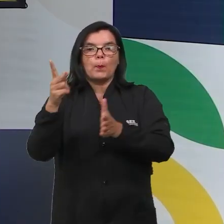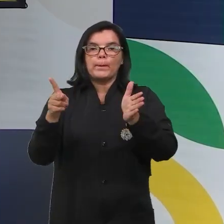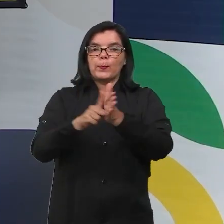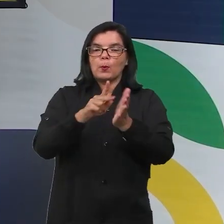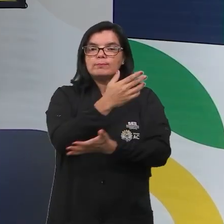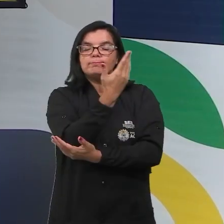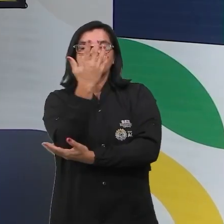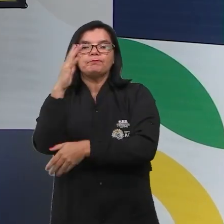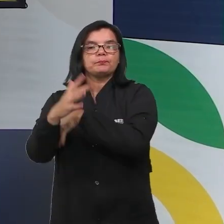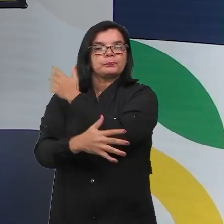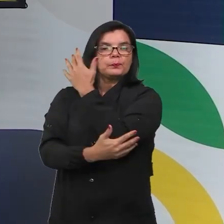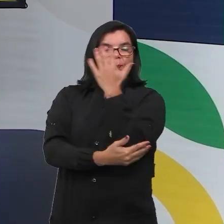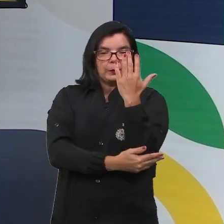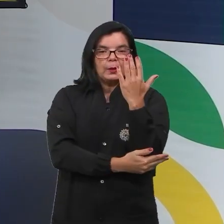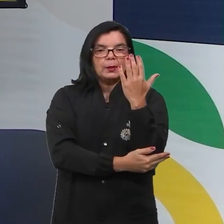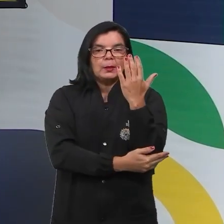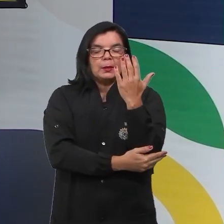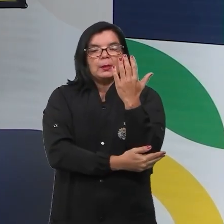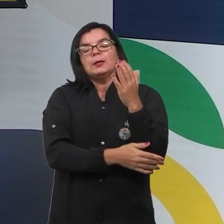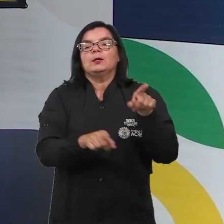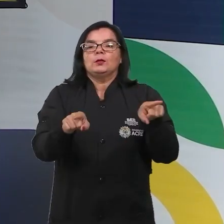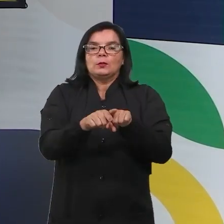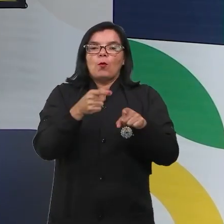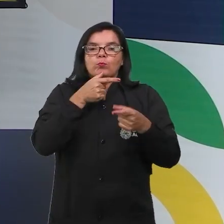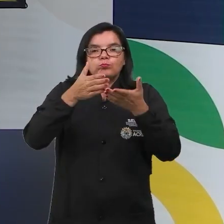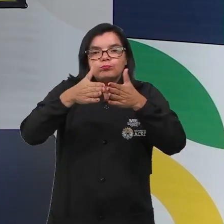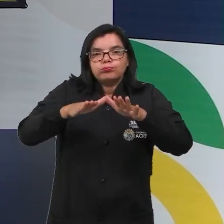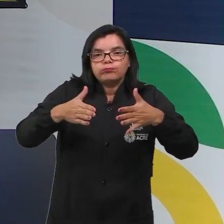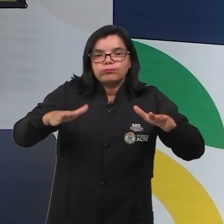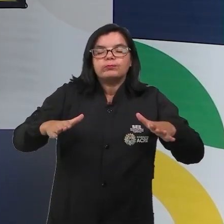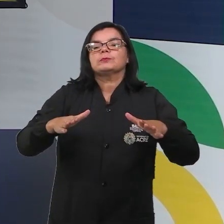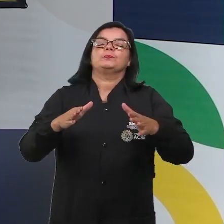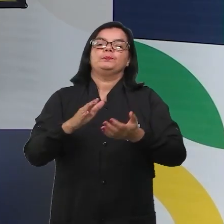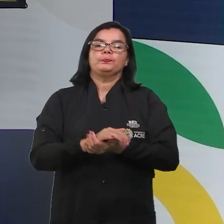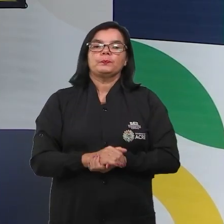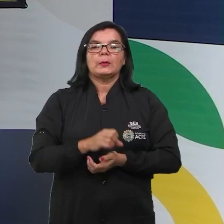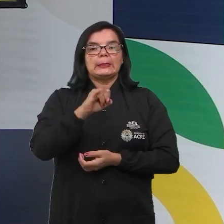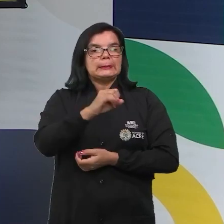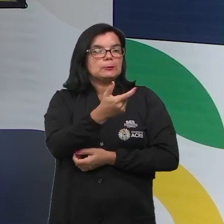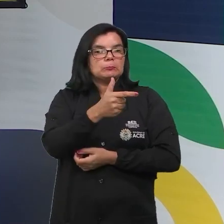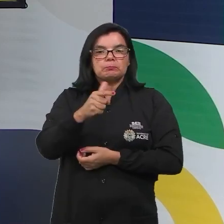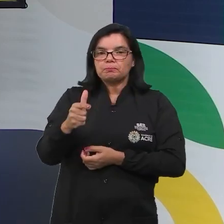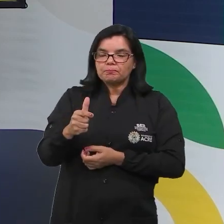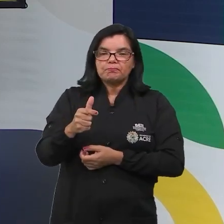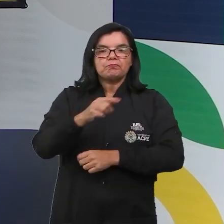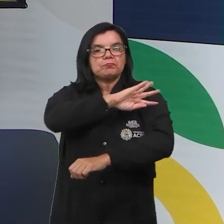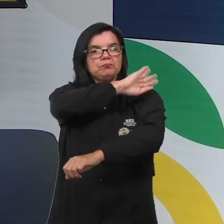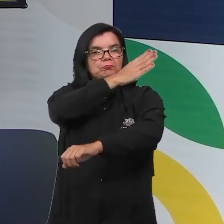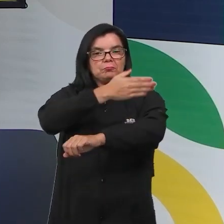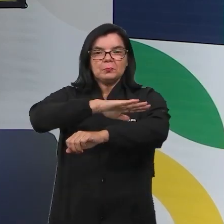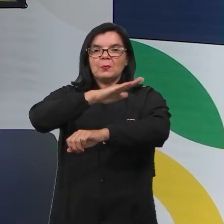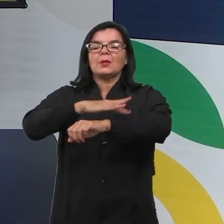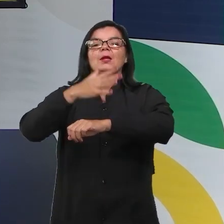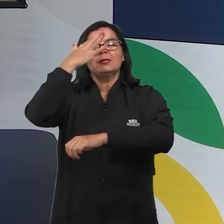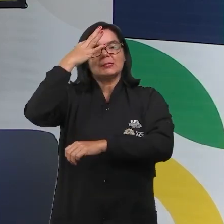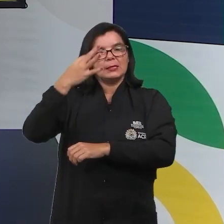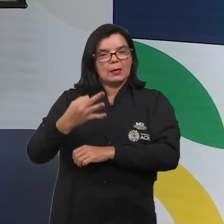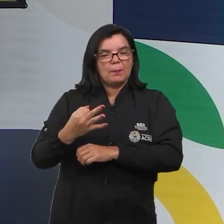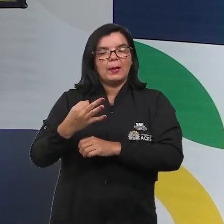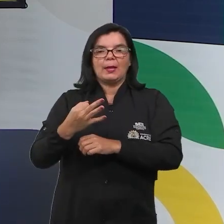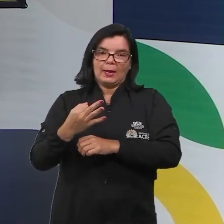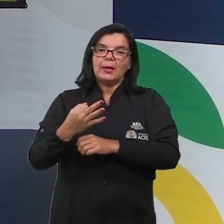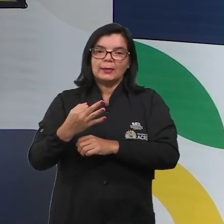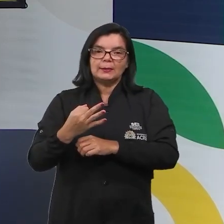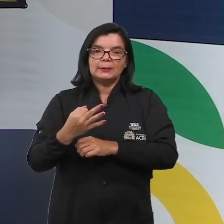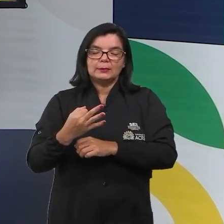natureza aí que vêm do Oceano Pacífico, né? Então, se não tivesse ali a Cordilheira dos Andes, certamente o Acre não seria tão quente, o